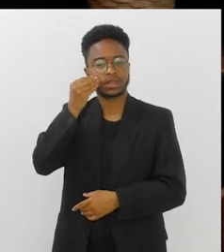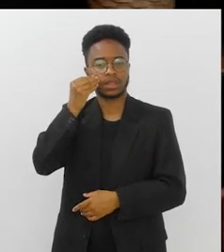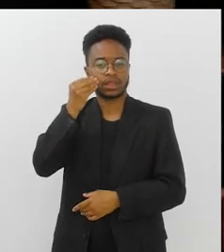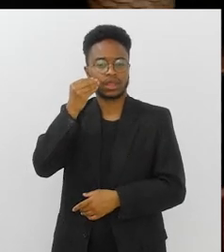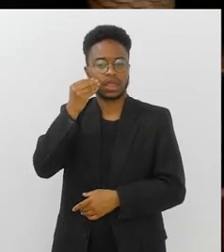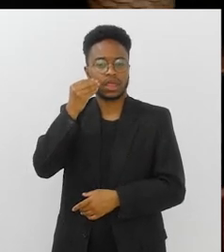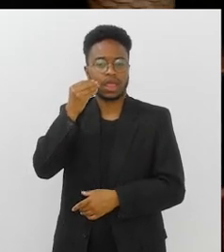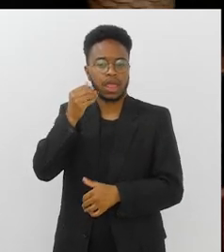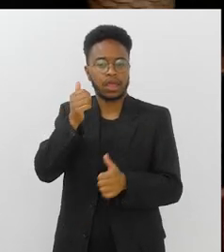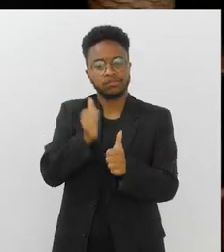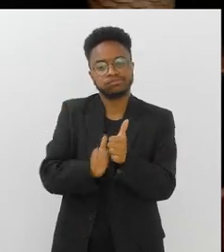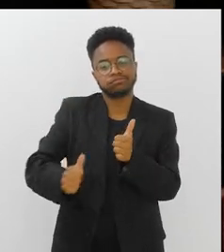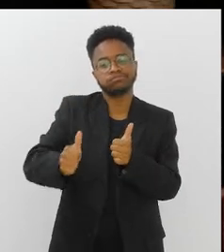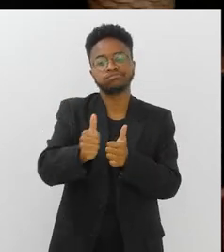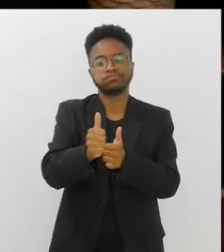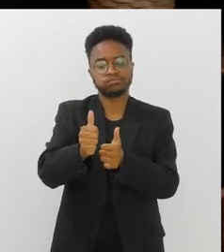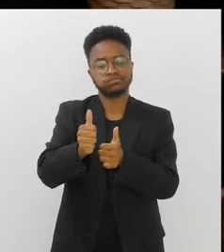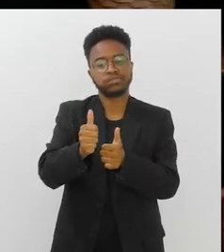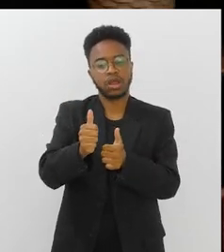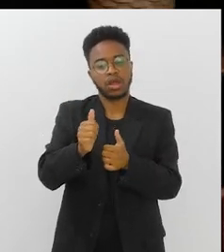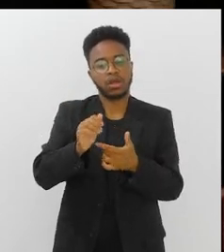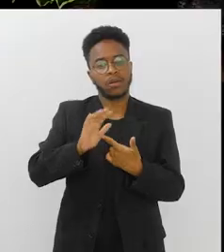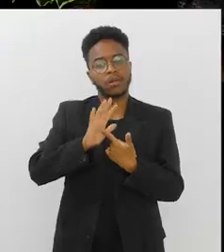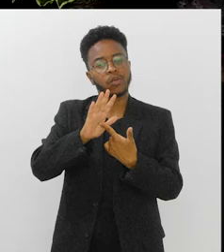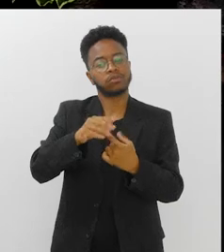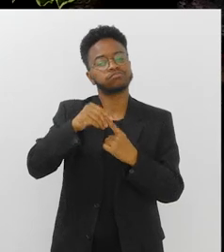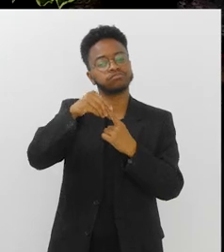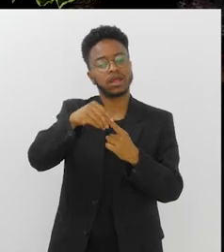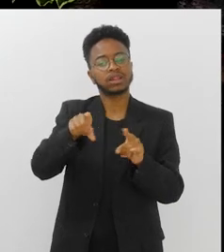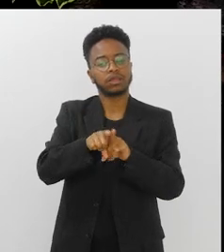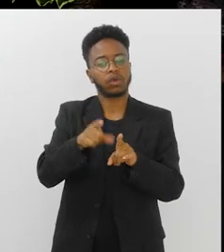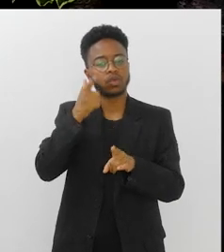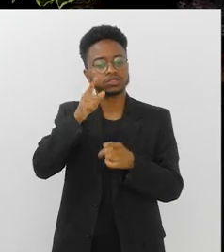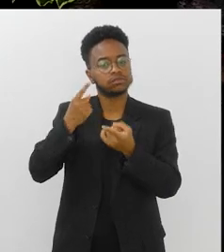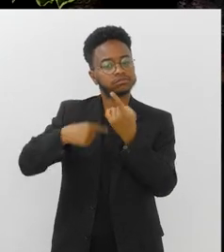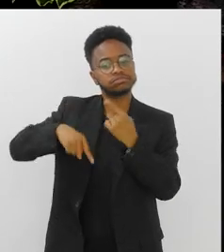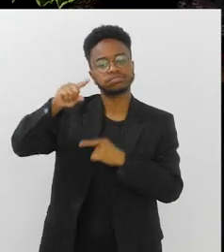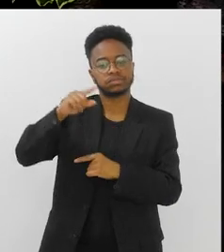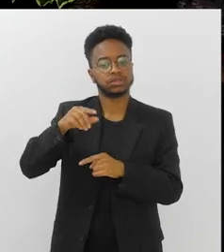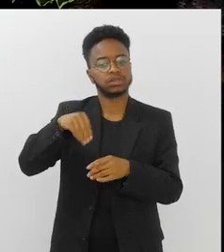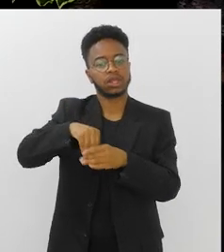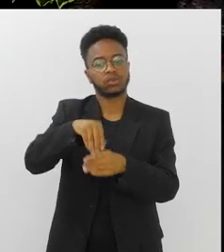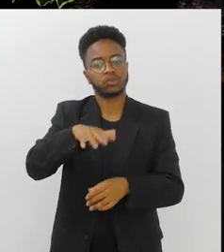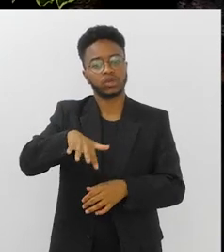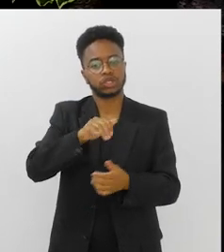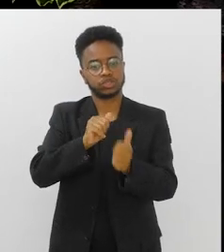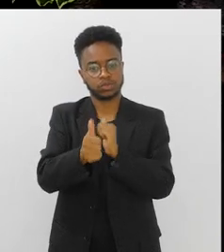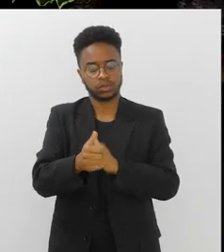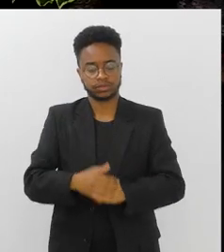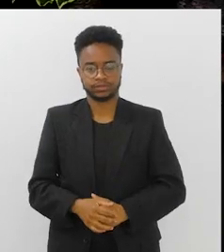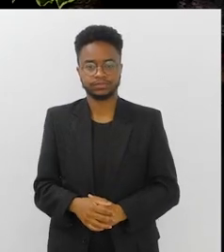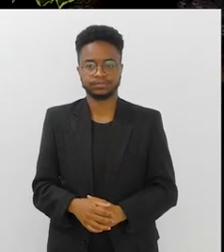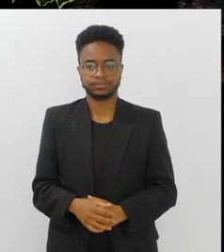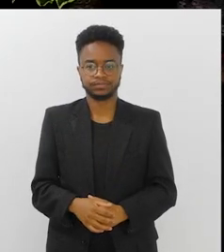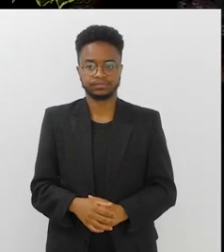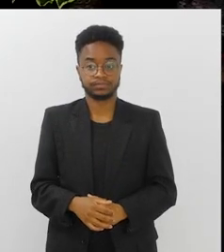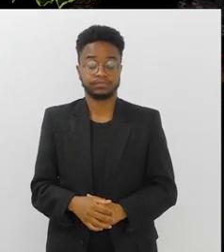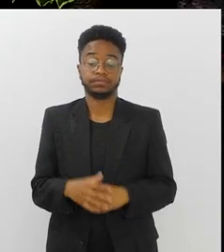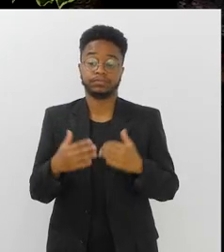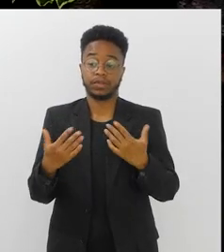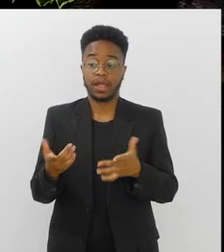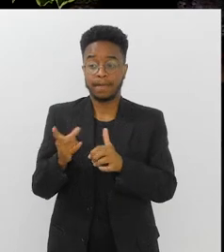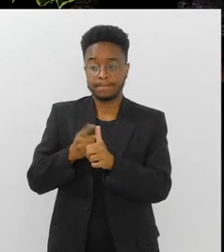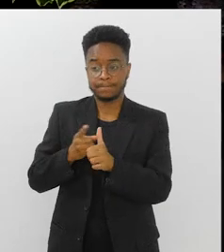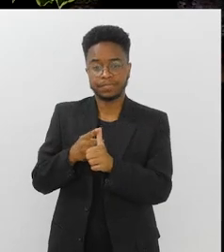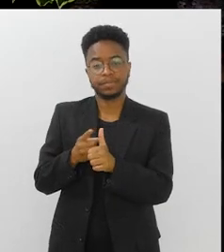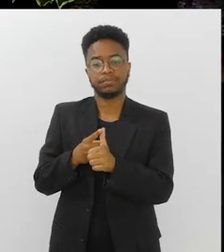também uma posição de destaque e terem sucesso também no esporte Olha eu primeiro